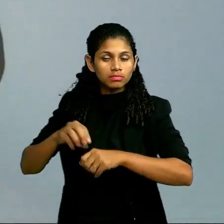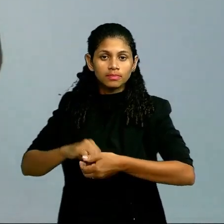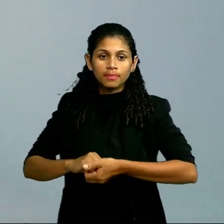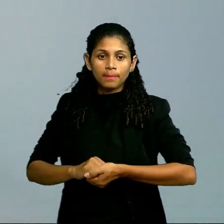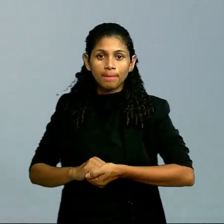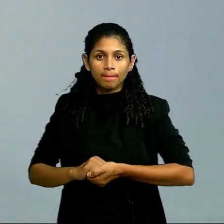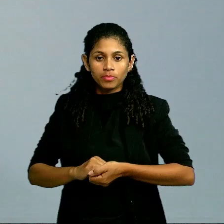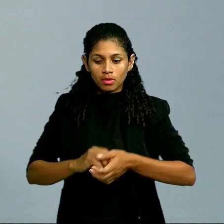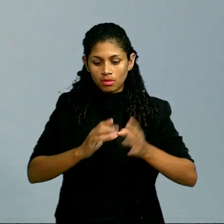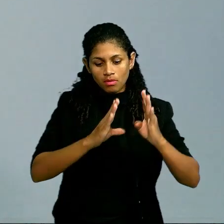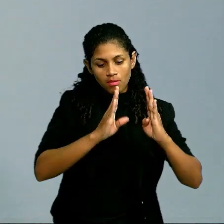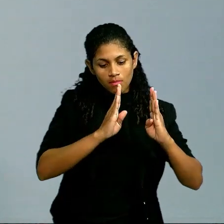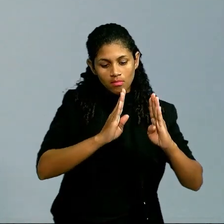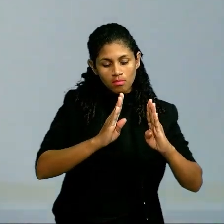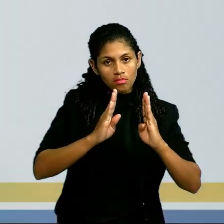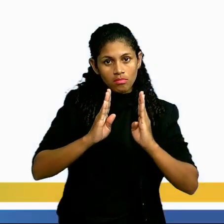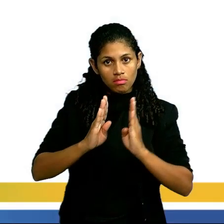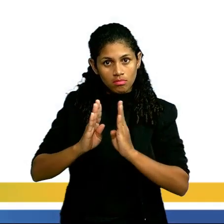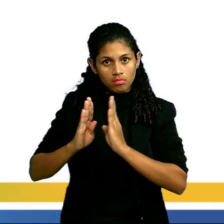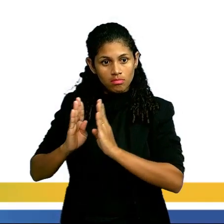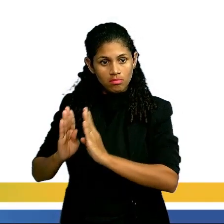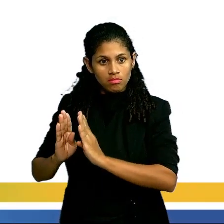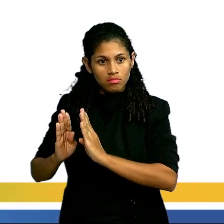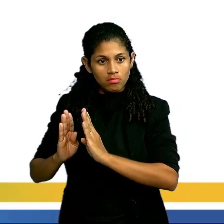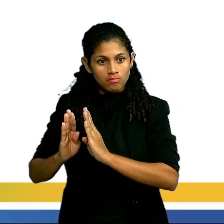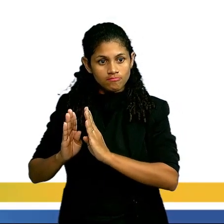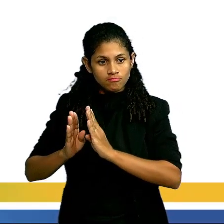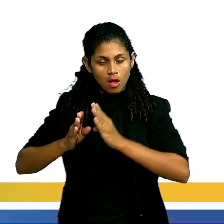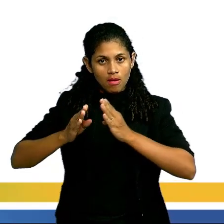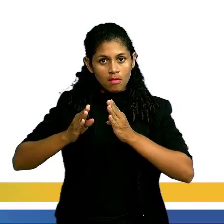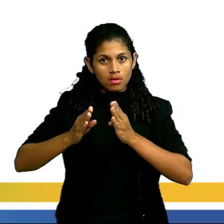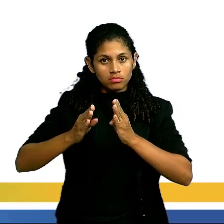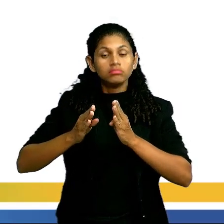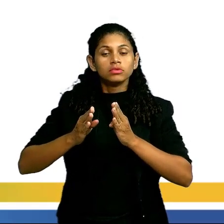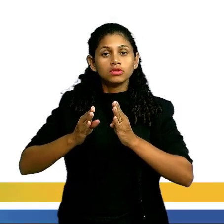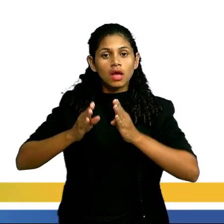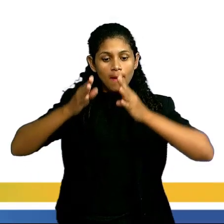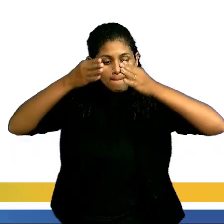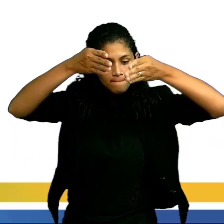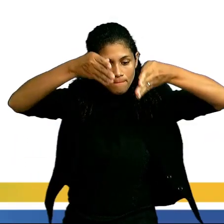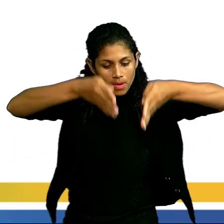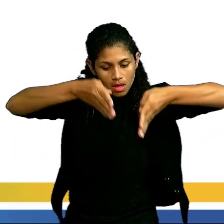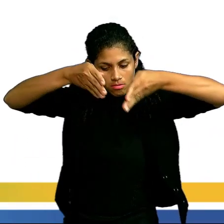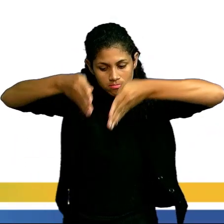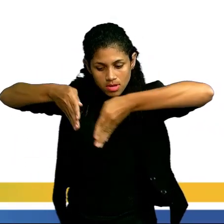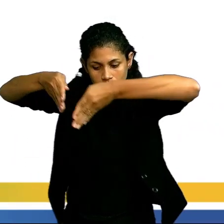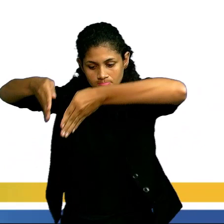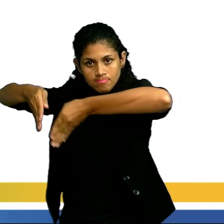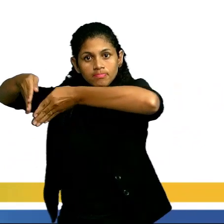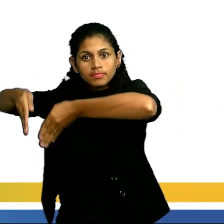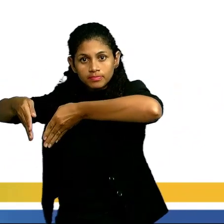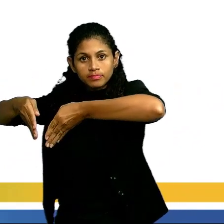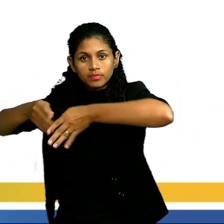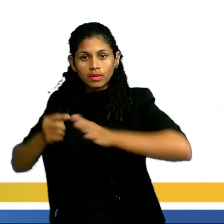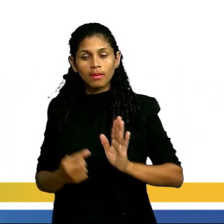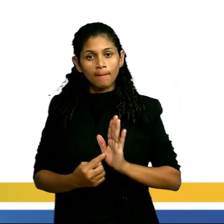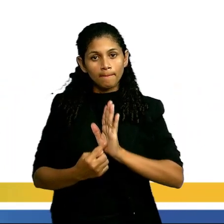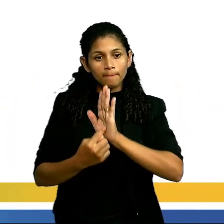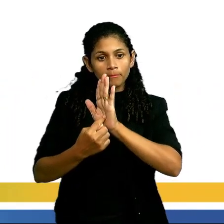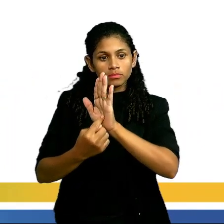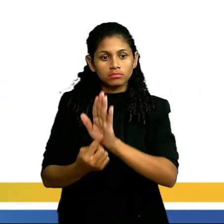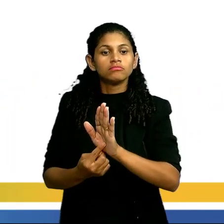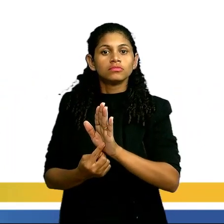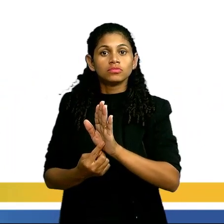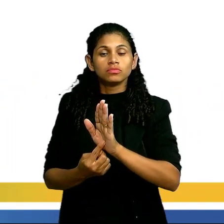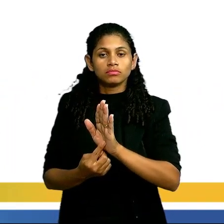E acoplou ela toda com livro, tanto na parte de cima como na parte de baixo, deixando só o